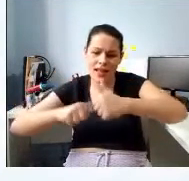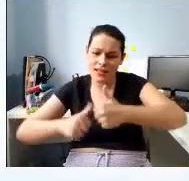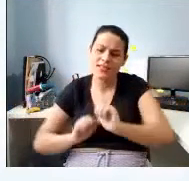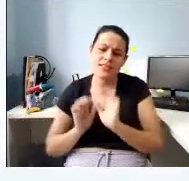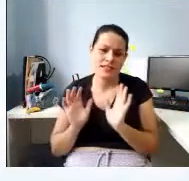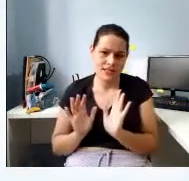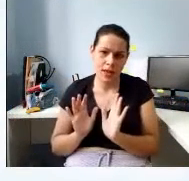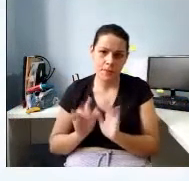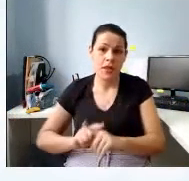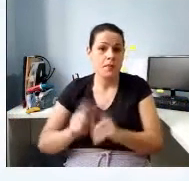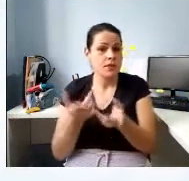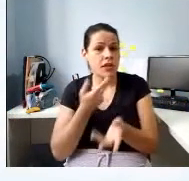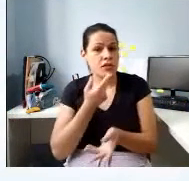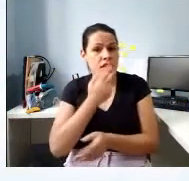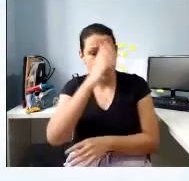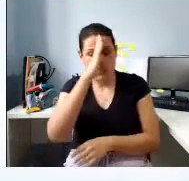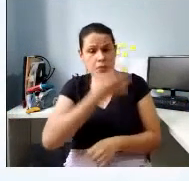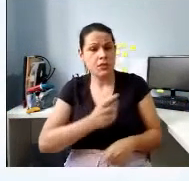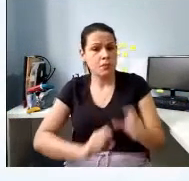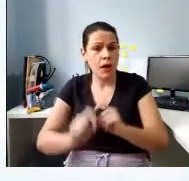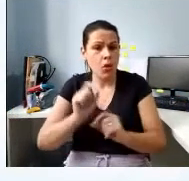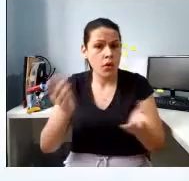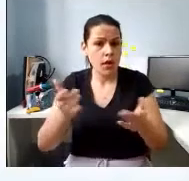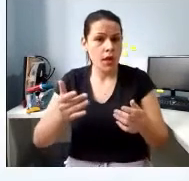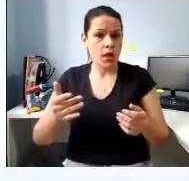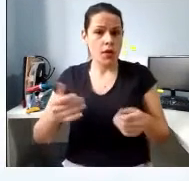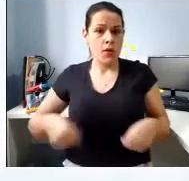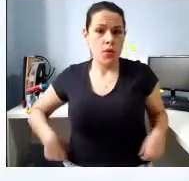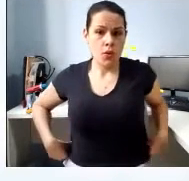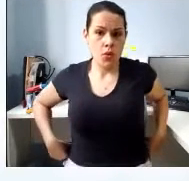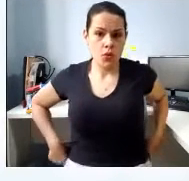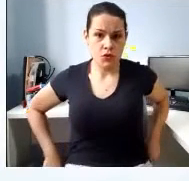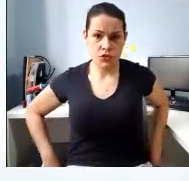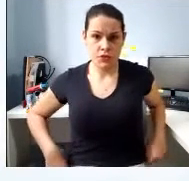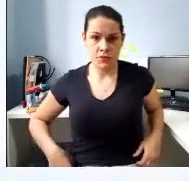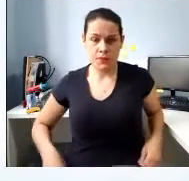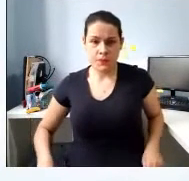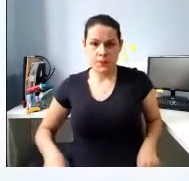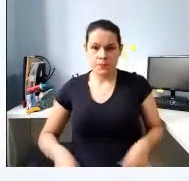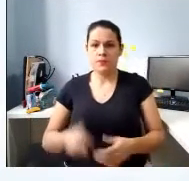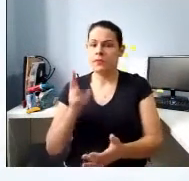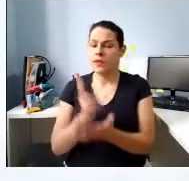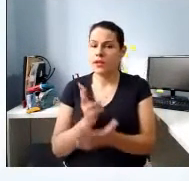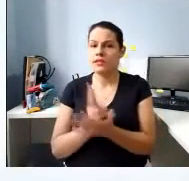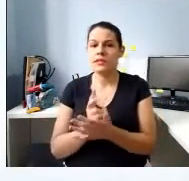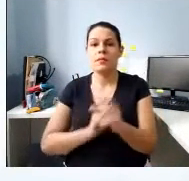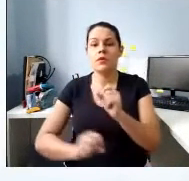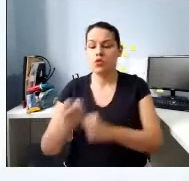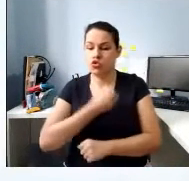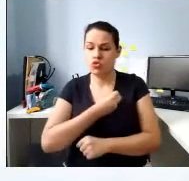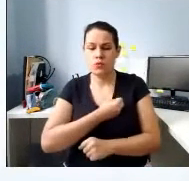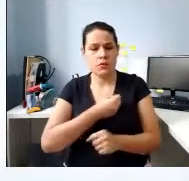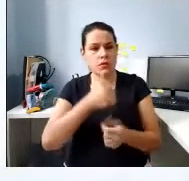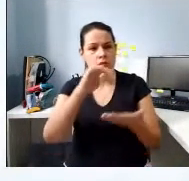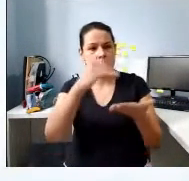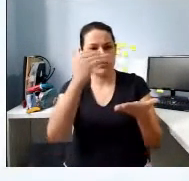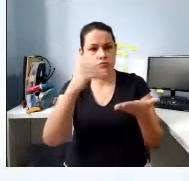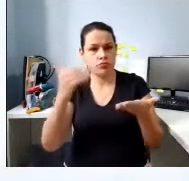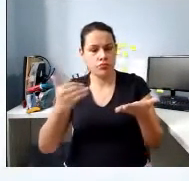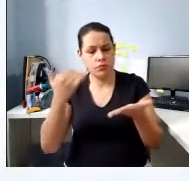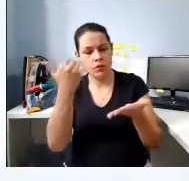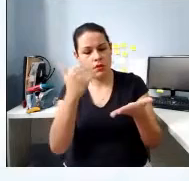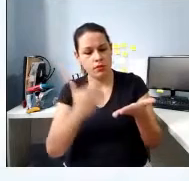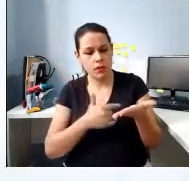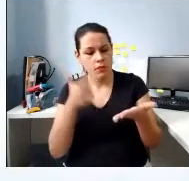Agora, o que eu destacaria? Numa avaliação também preliminar, que os números estão saindo aí, a gente está coletando as informações para fazer